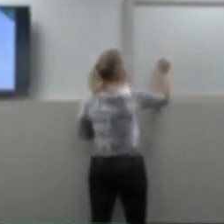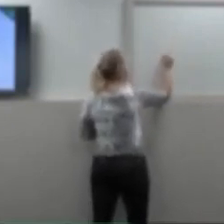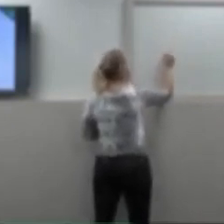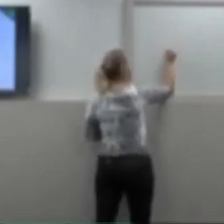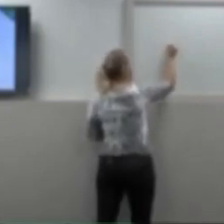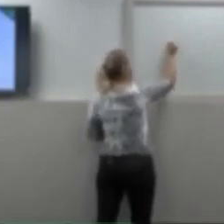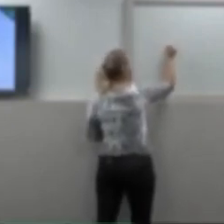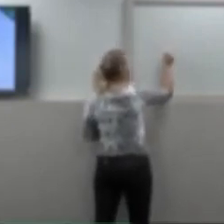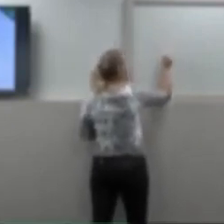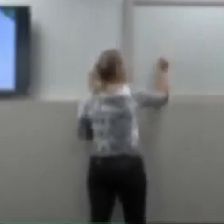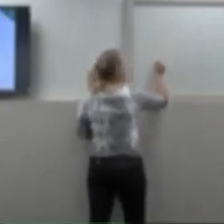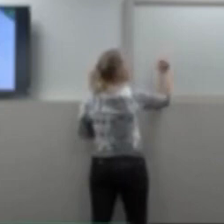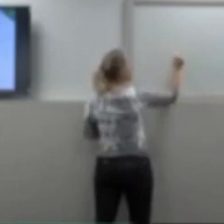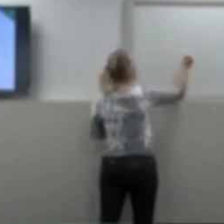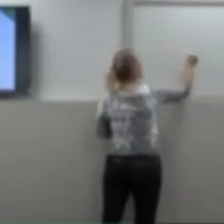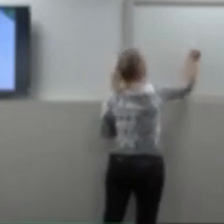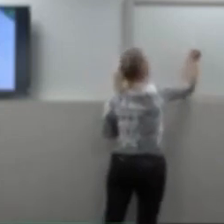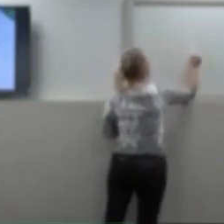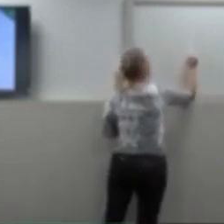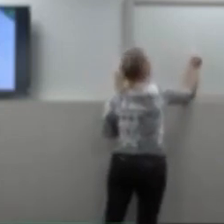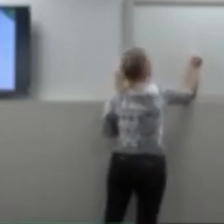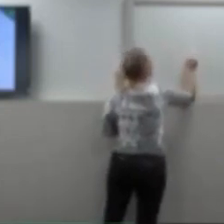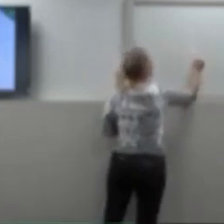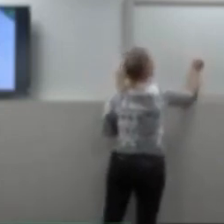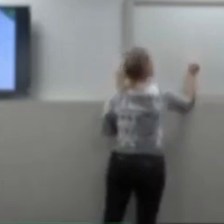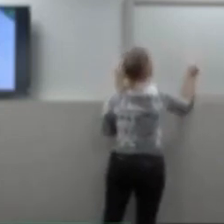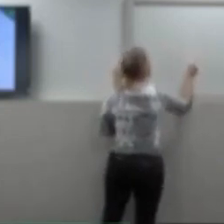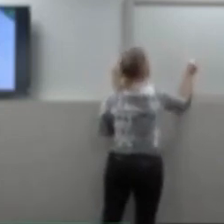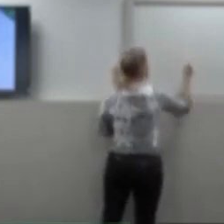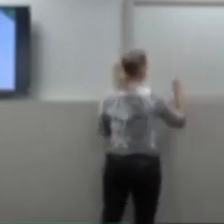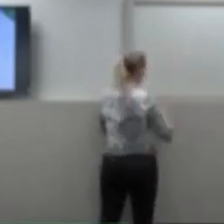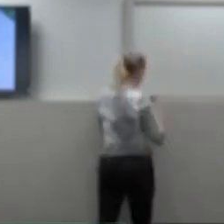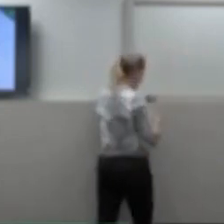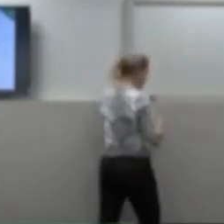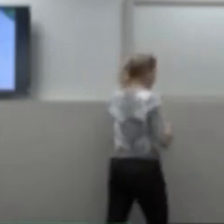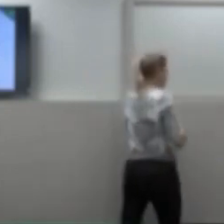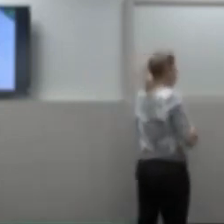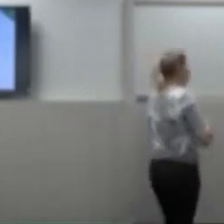essa é a sua idade. Uma parte